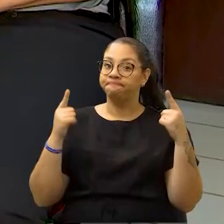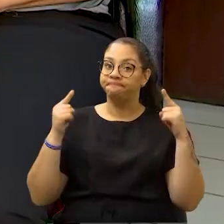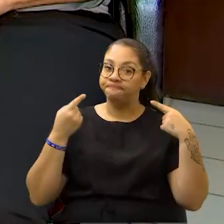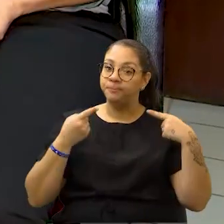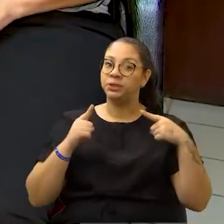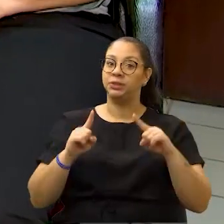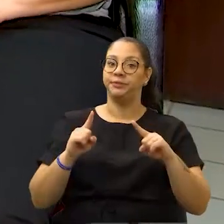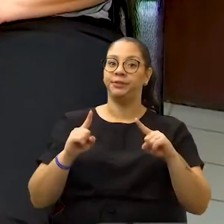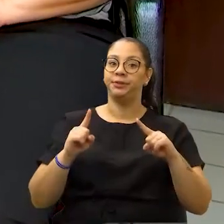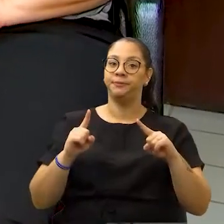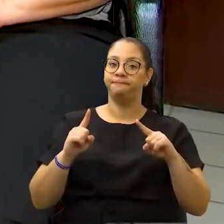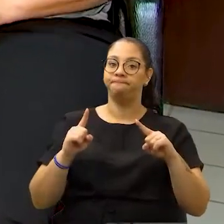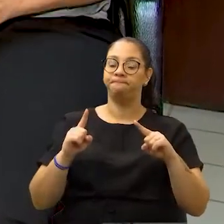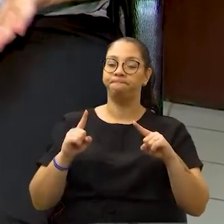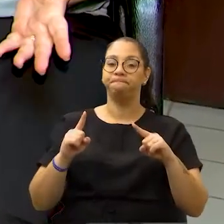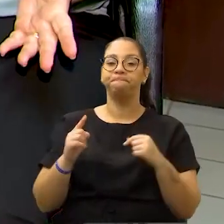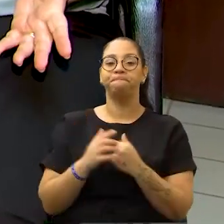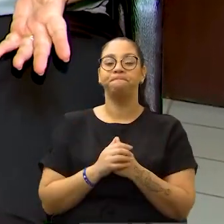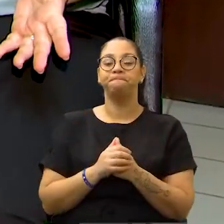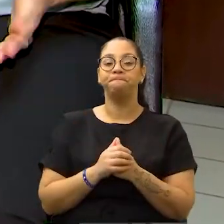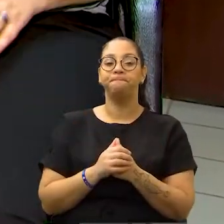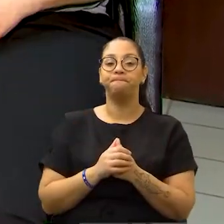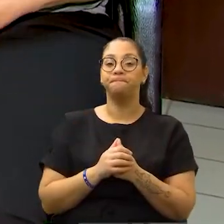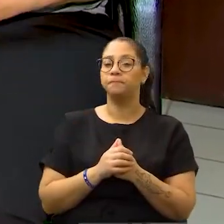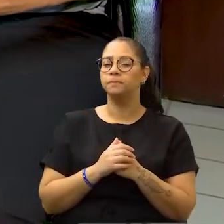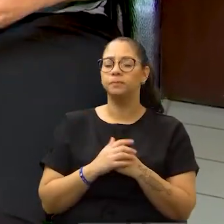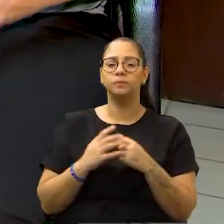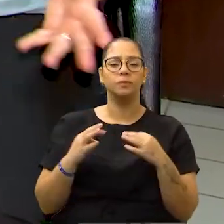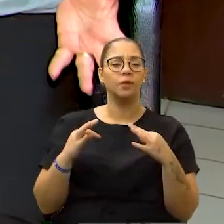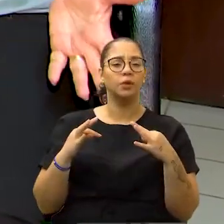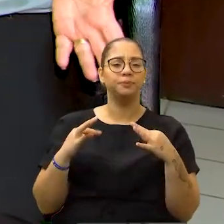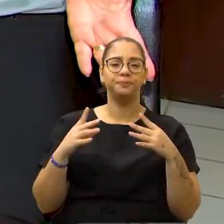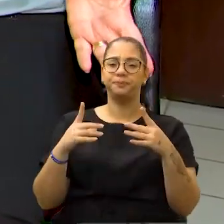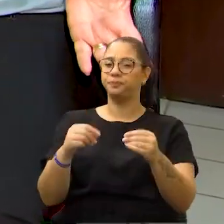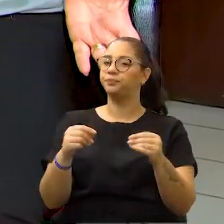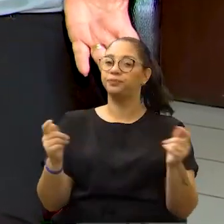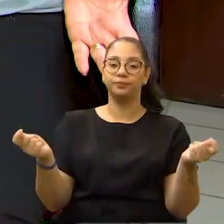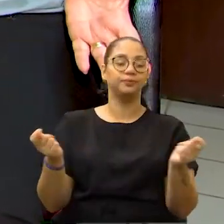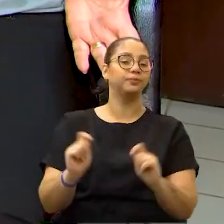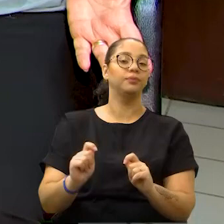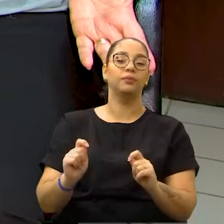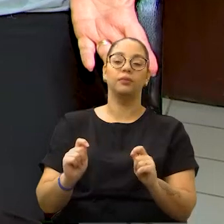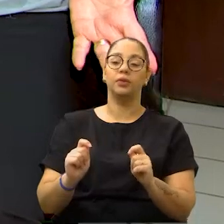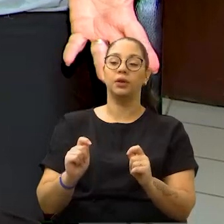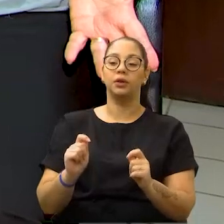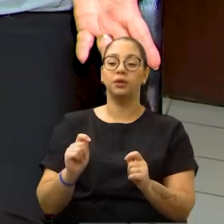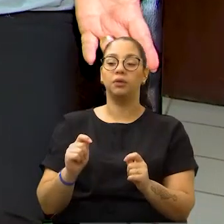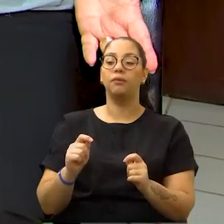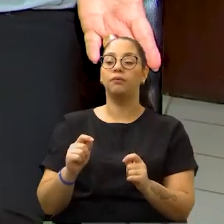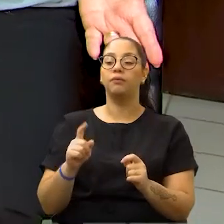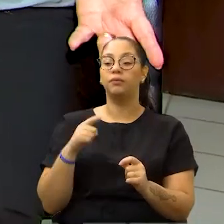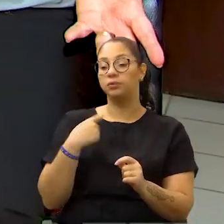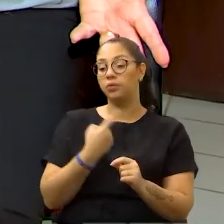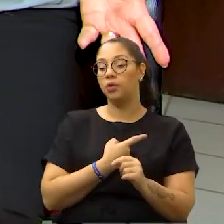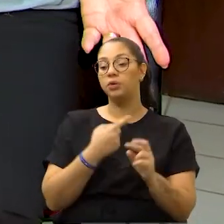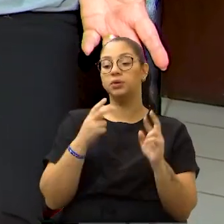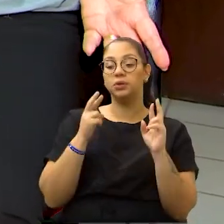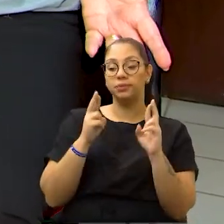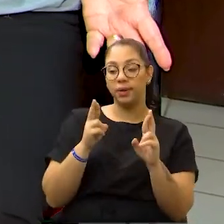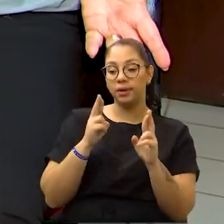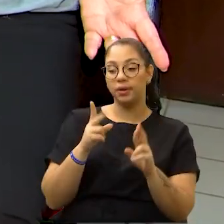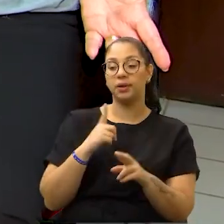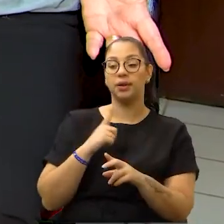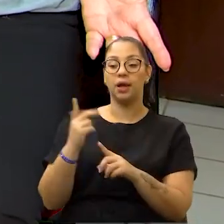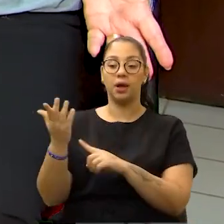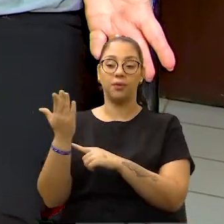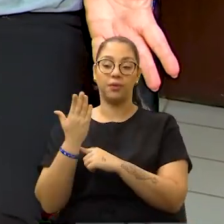desafio. Nós temos todas as possibilidades possíveis. Então, a gente conta mesmo